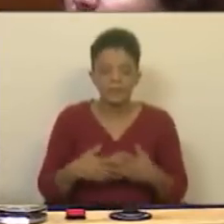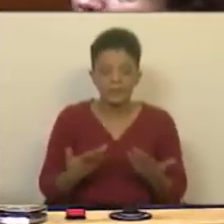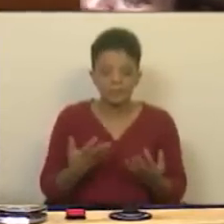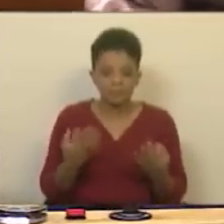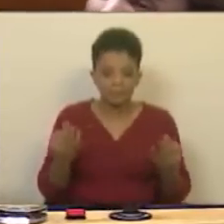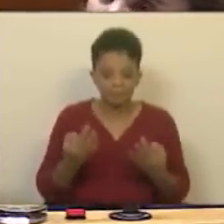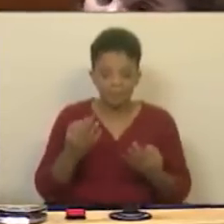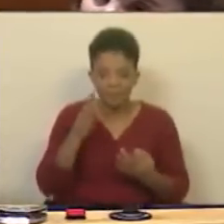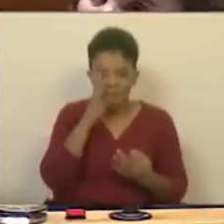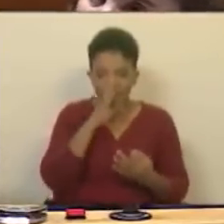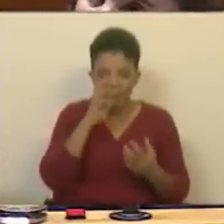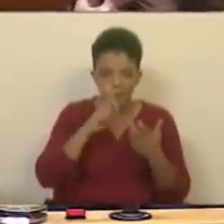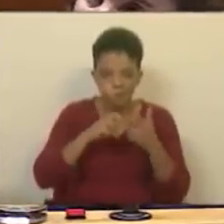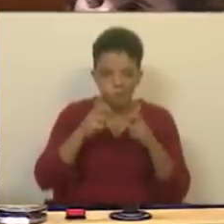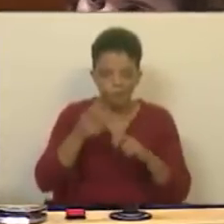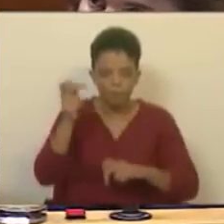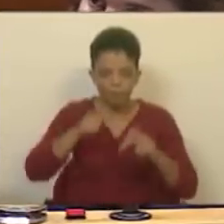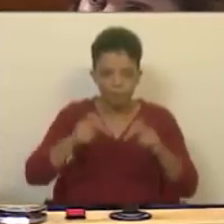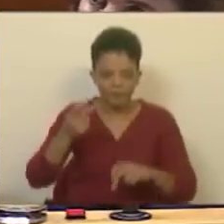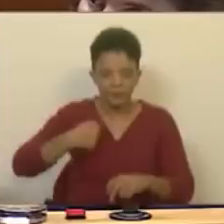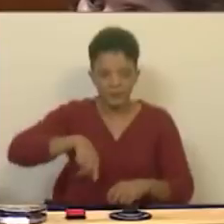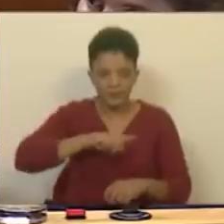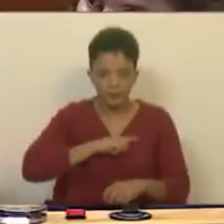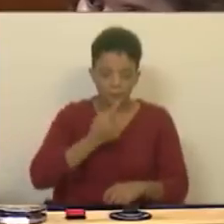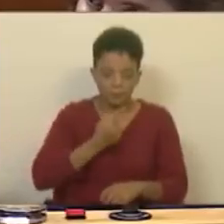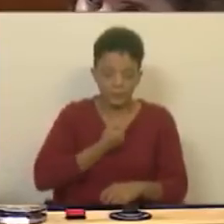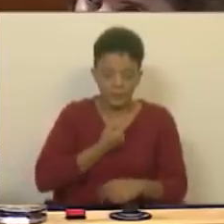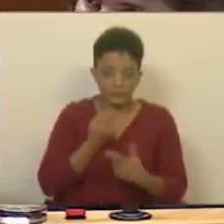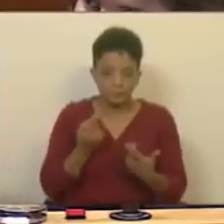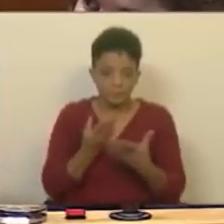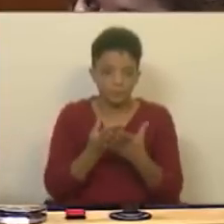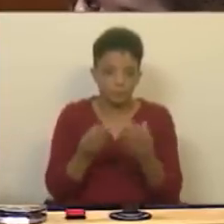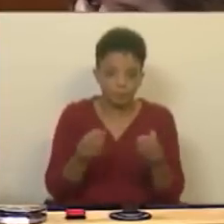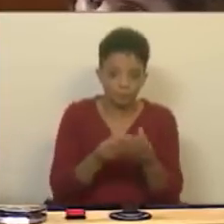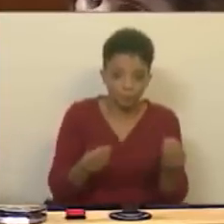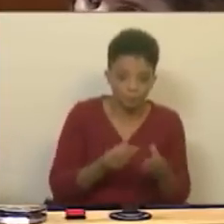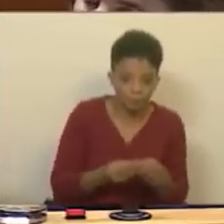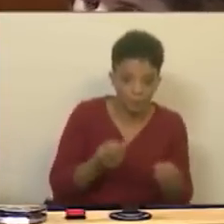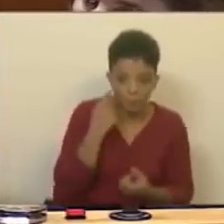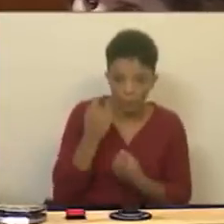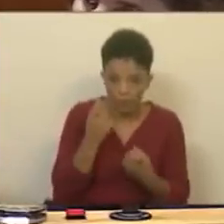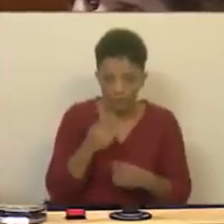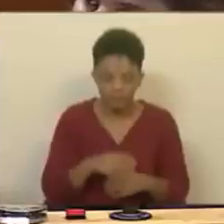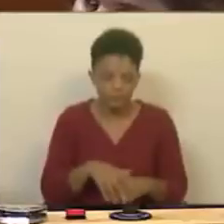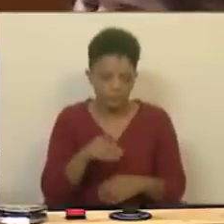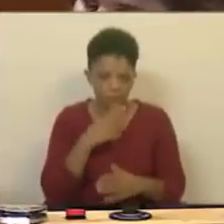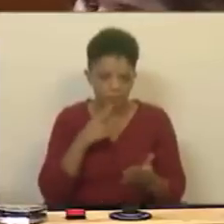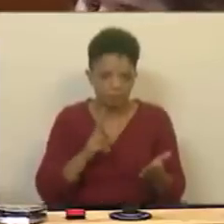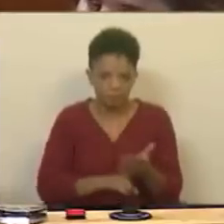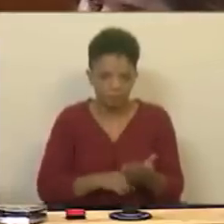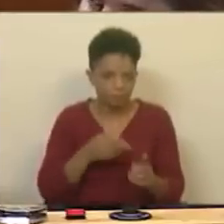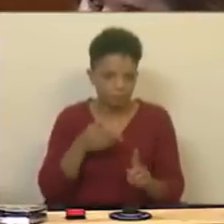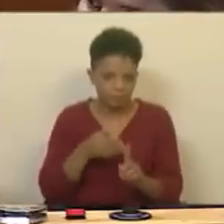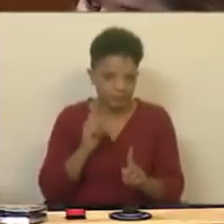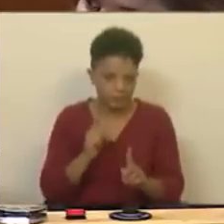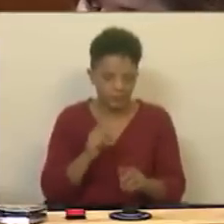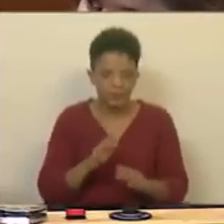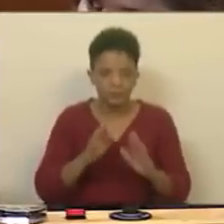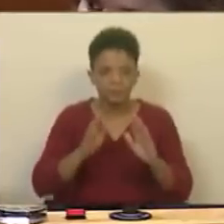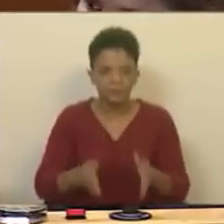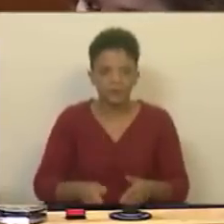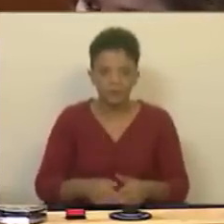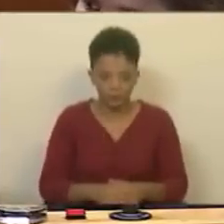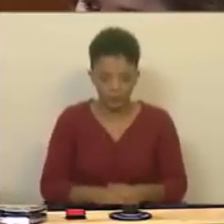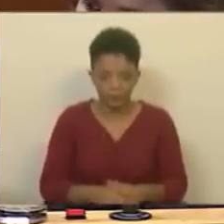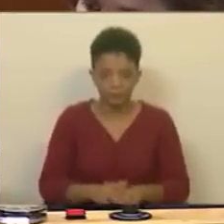infelizmente quando os problemas surgem nós temos que encontrar soluções e é um facto que é indiscutível é que é necessário